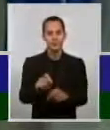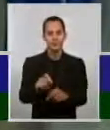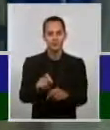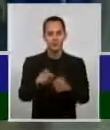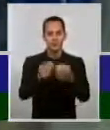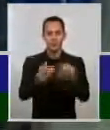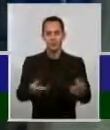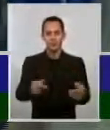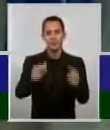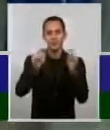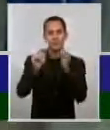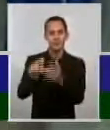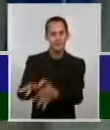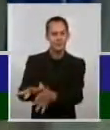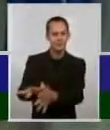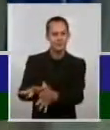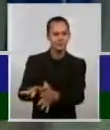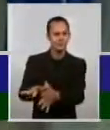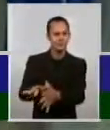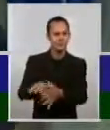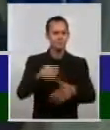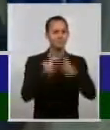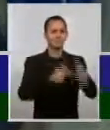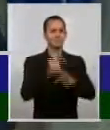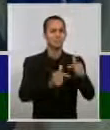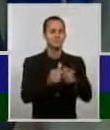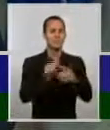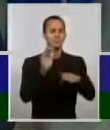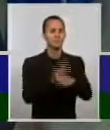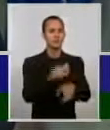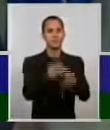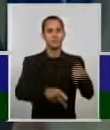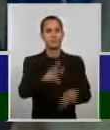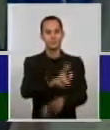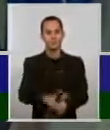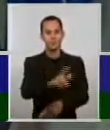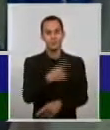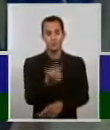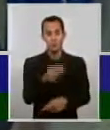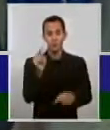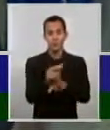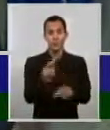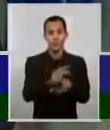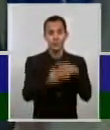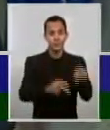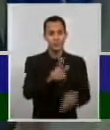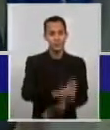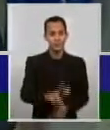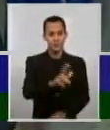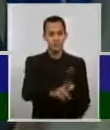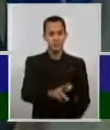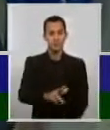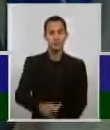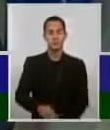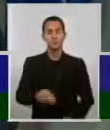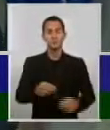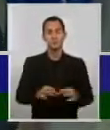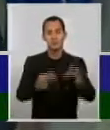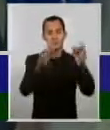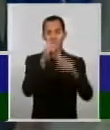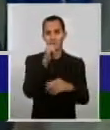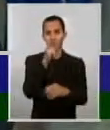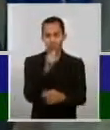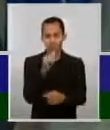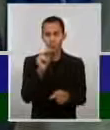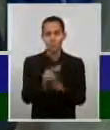as coisas de lado e trabalhar em linha que vem em benefício para a cidade de Uberlândia. Nós temos que zelar do povo de Uberlândia e tratar da água,